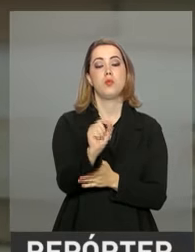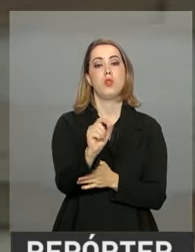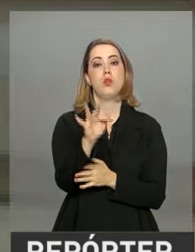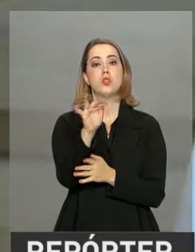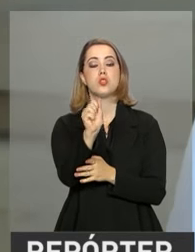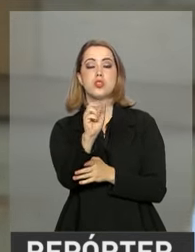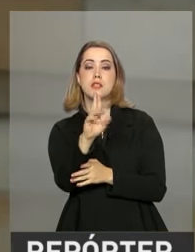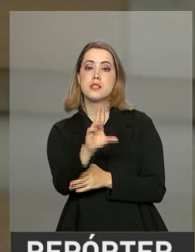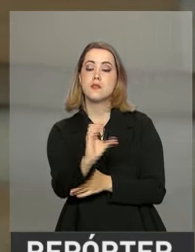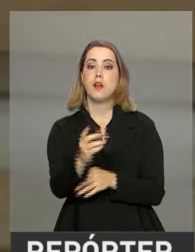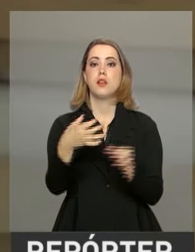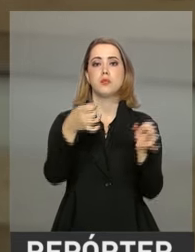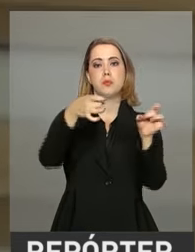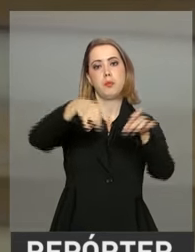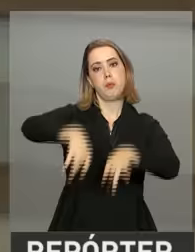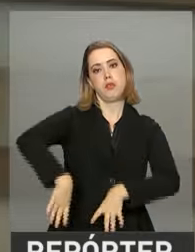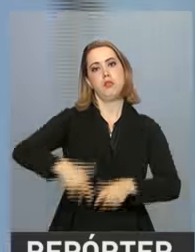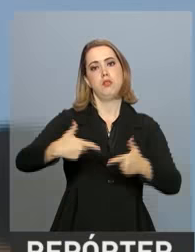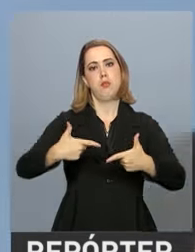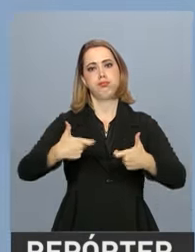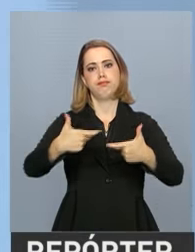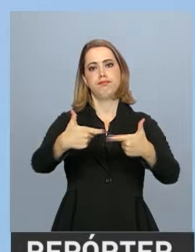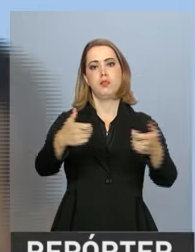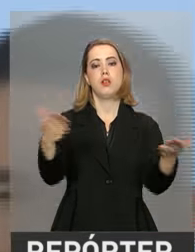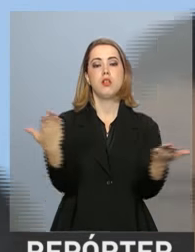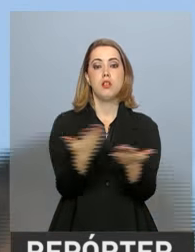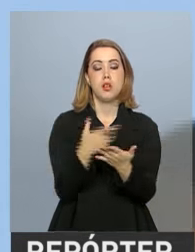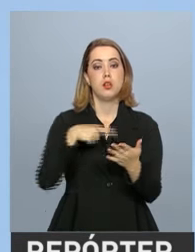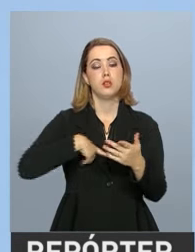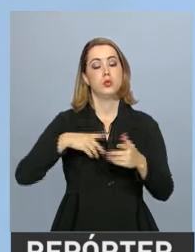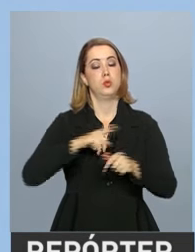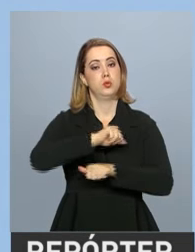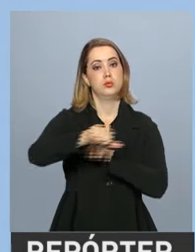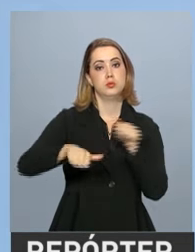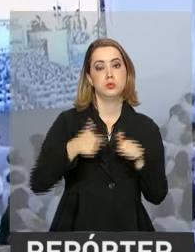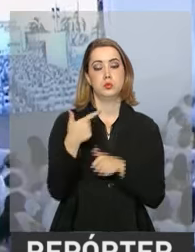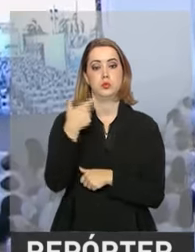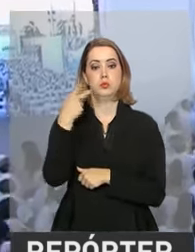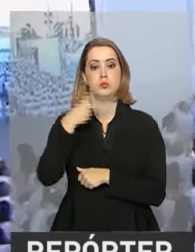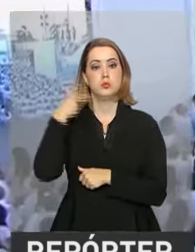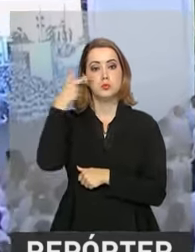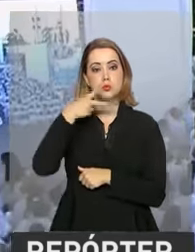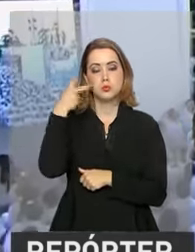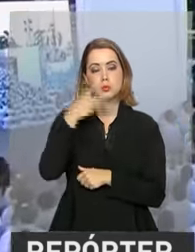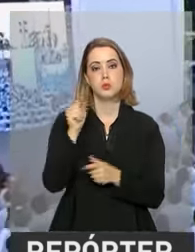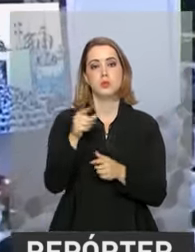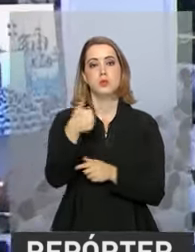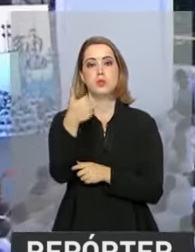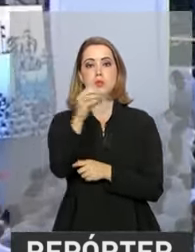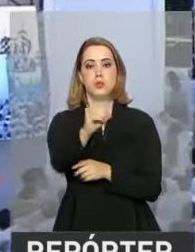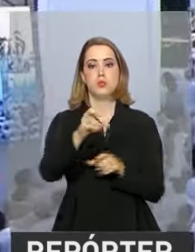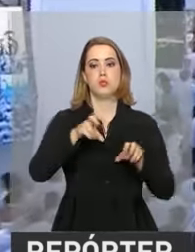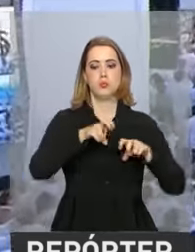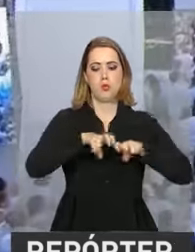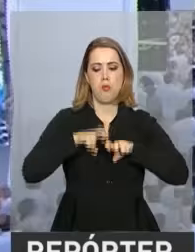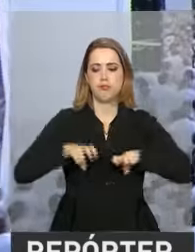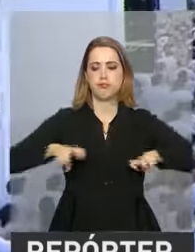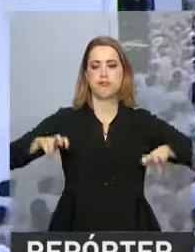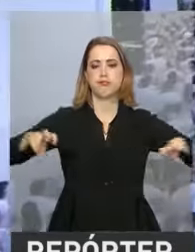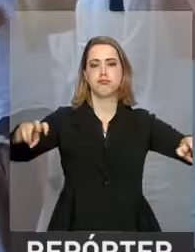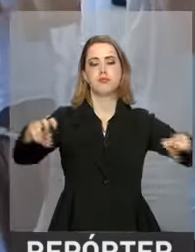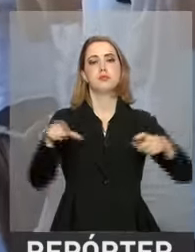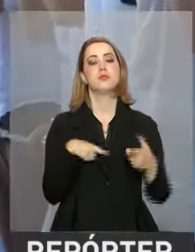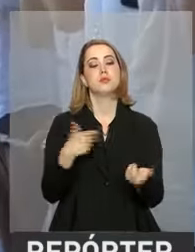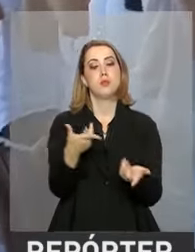abandone as armas e que asfc se transforme num partido político com direito a 10 cadeiras no Congresso o